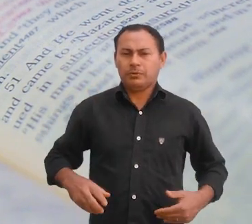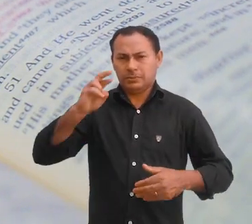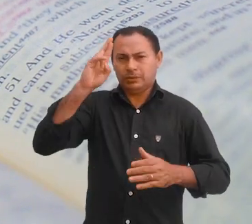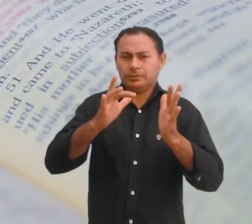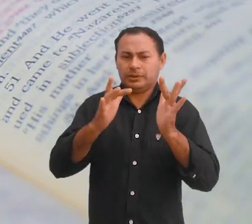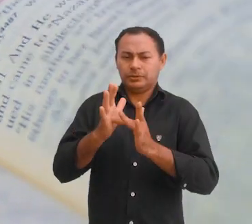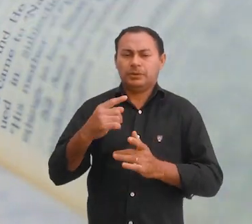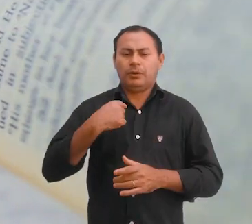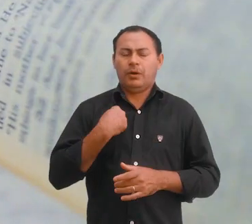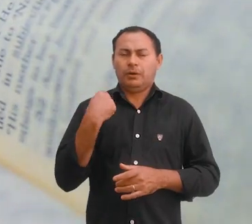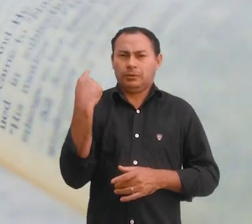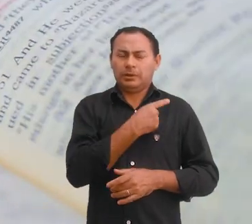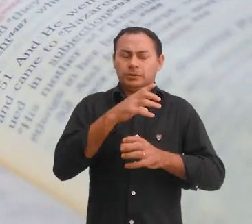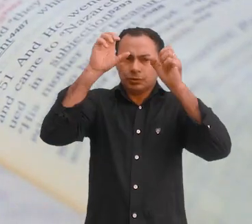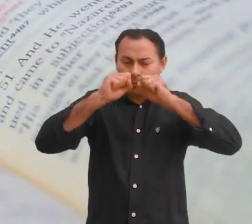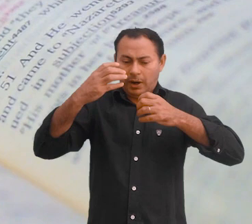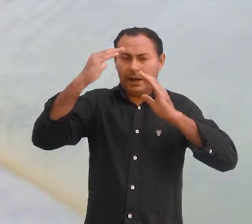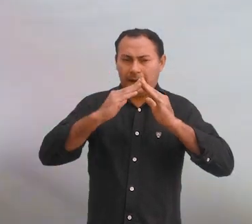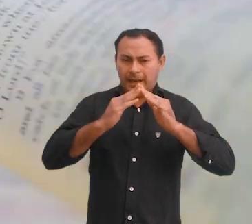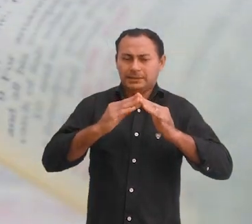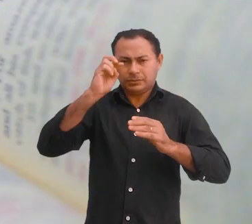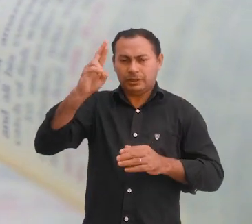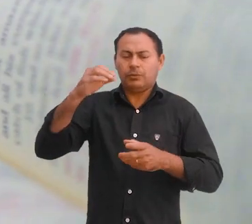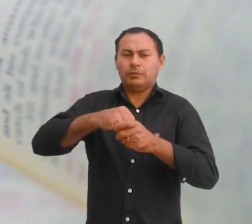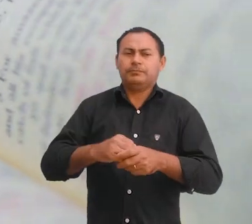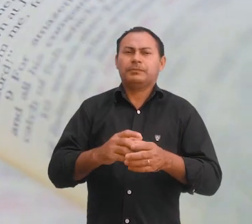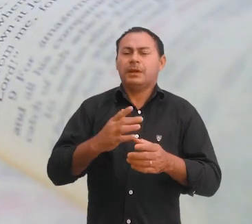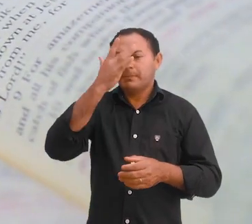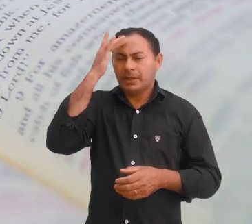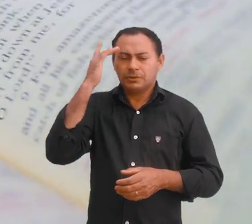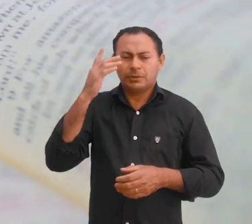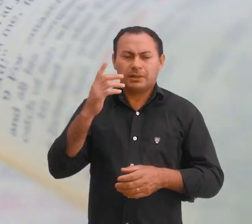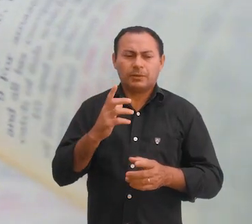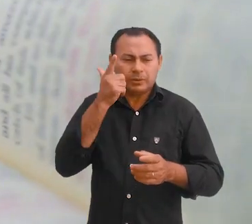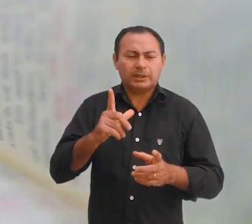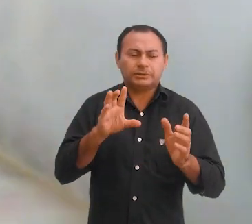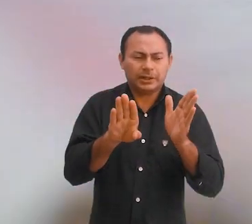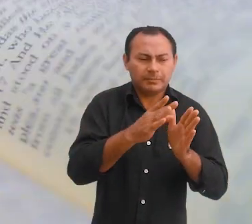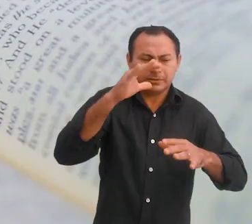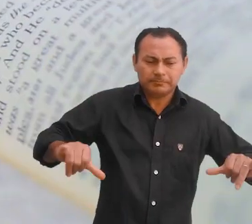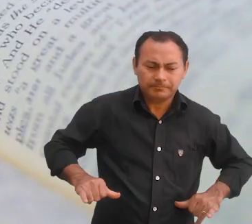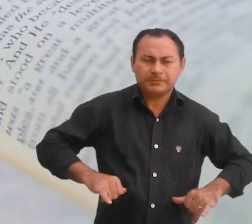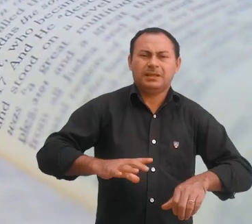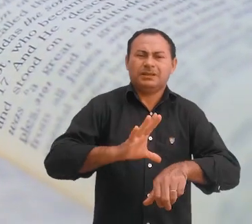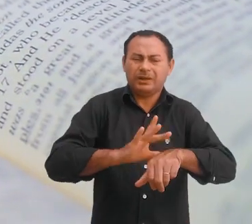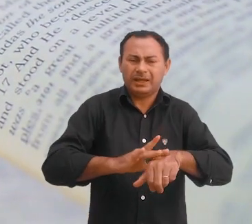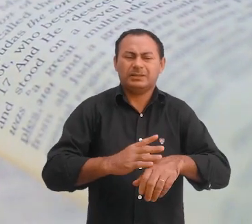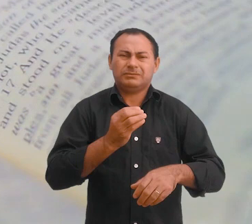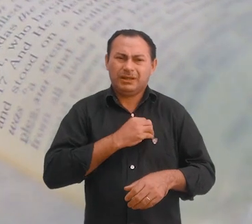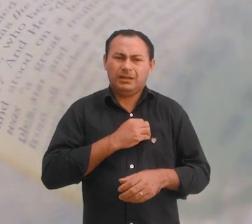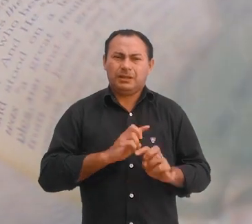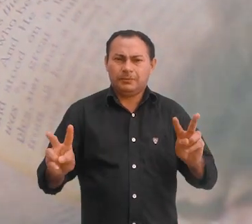corpo do Senhor Jesus, somos o veículo através do qual hoje o Senhor alcança os perdidos e feridos que valoriza